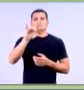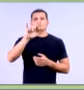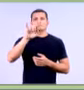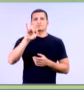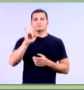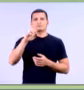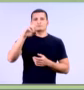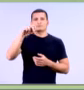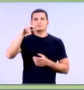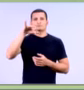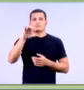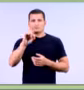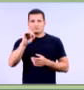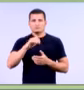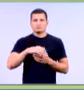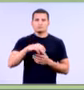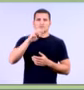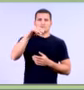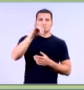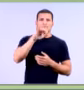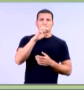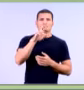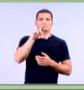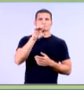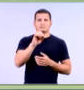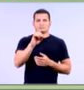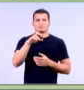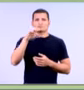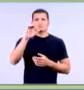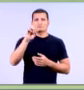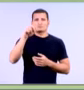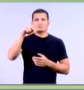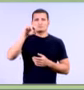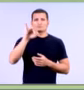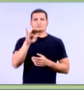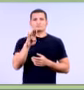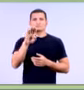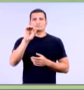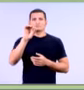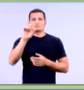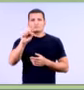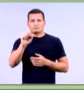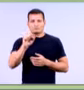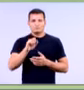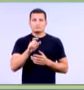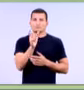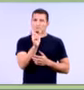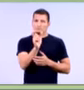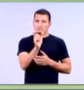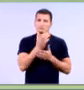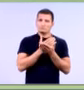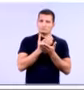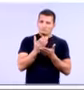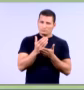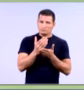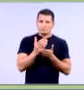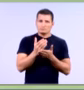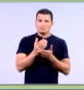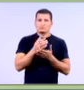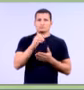Anti-inflamatório, micro-ônibus, contra-atacar. E nas palavras que terminam com sub e começam